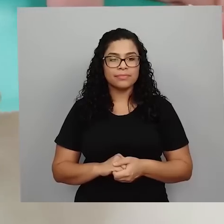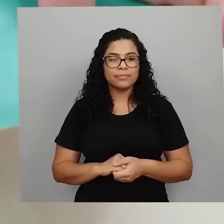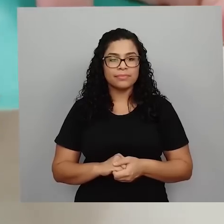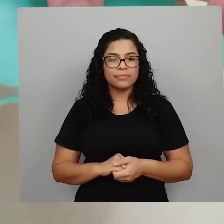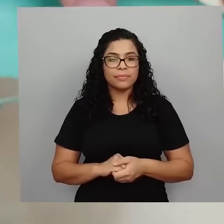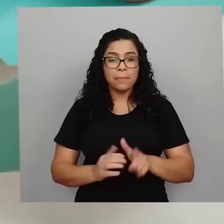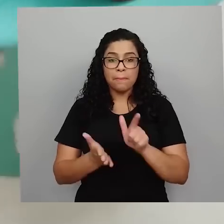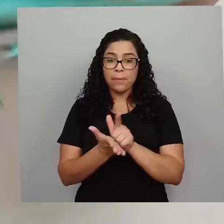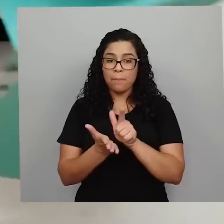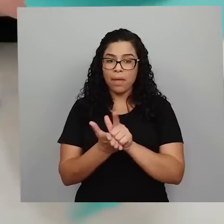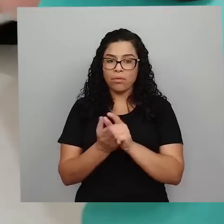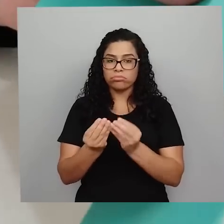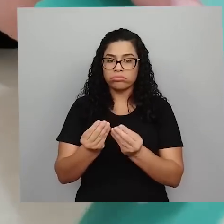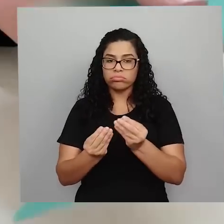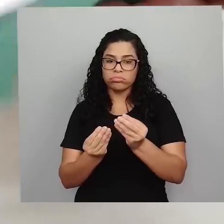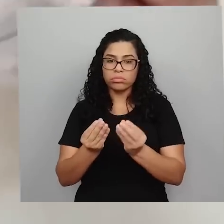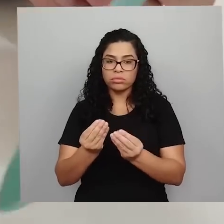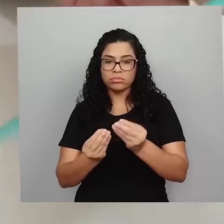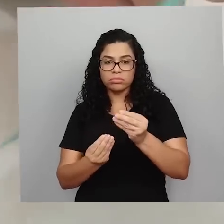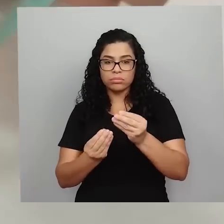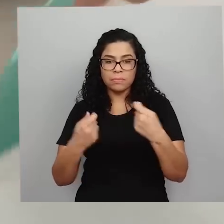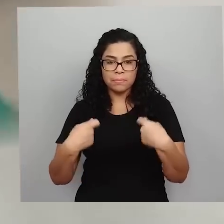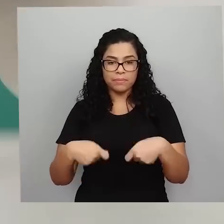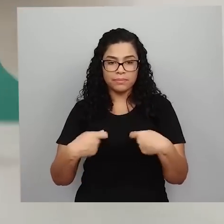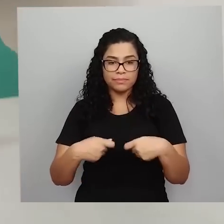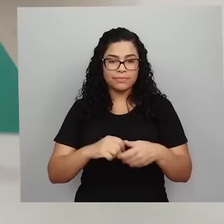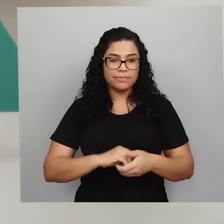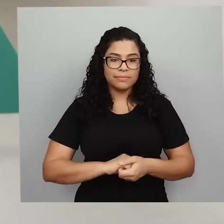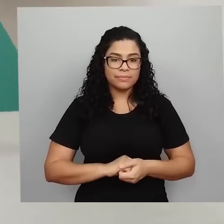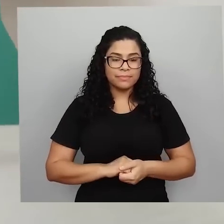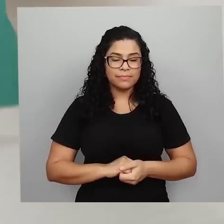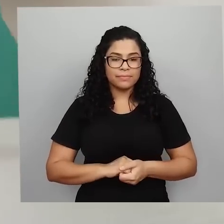Isso, o papel que vira, tá?